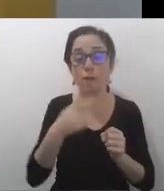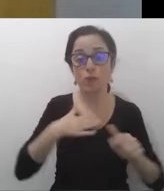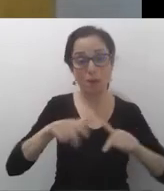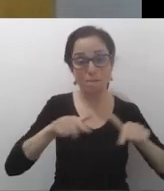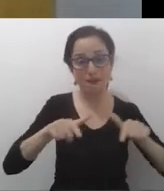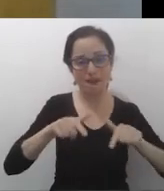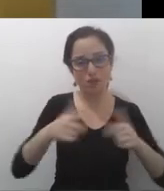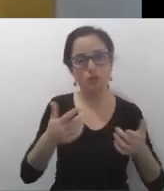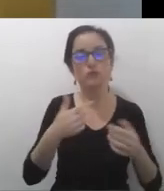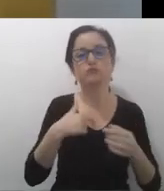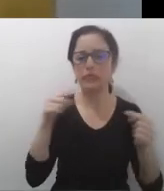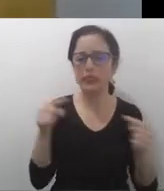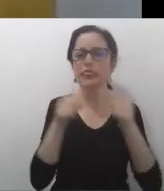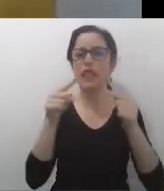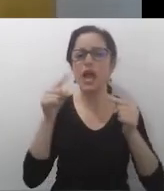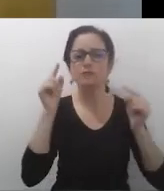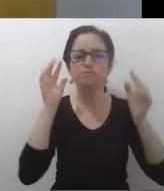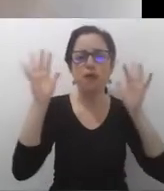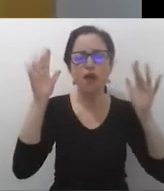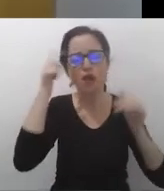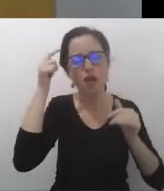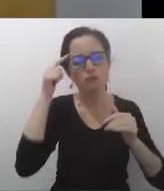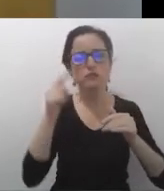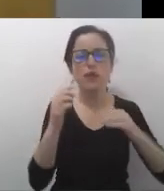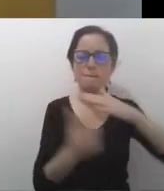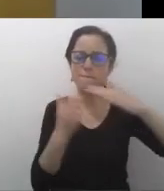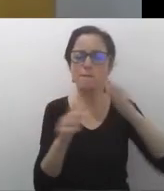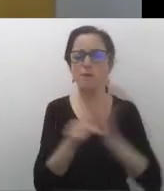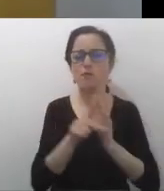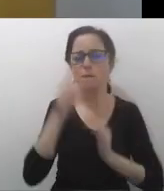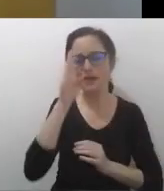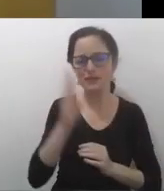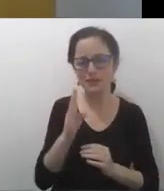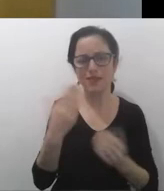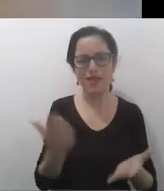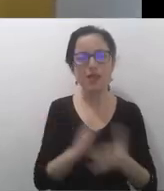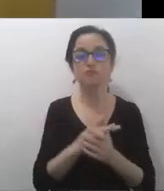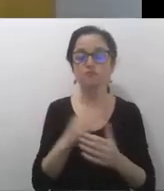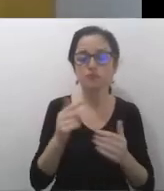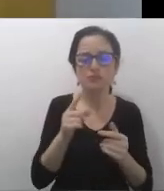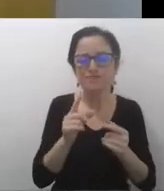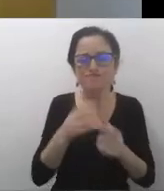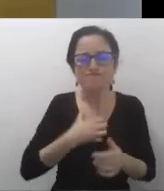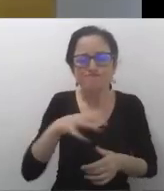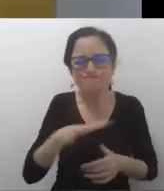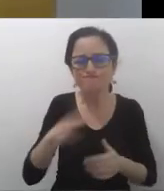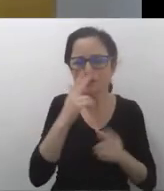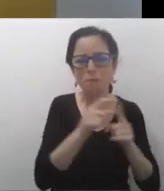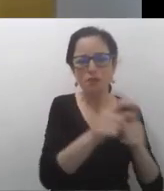no meu trabalho. Quer dizer, que tem a ver com a mentalidade empresarial brasileira, a nossa